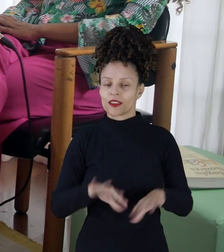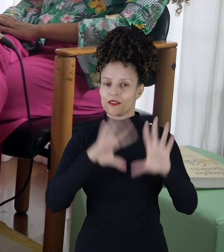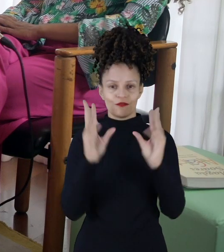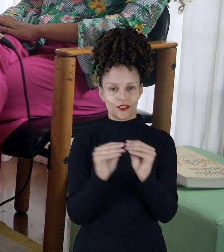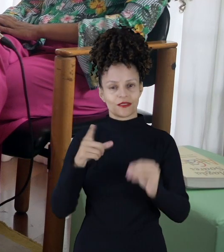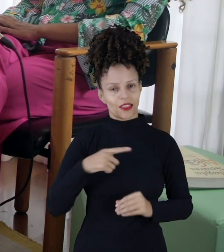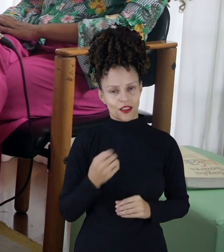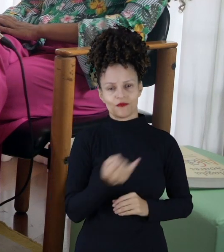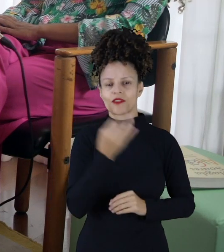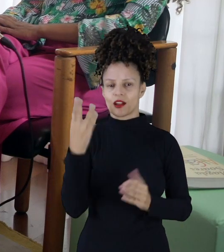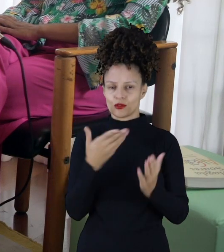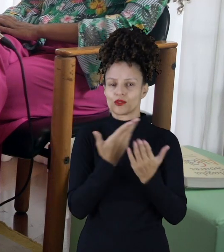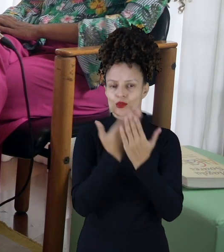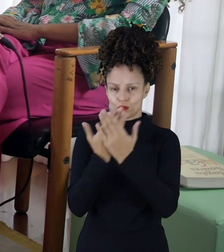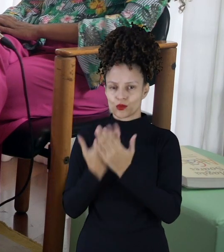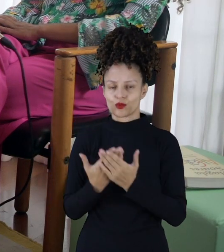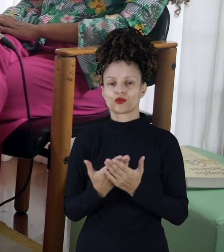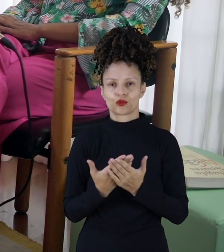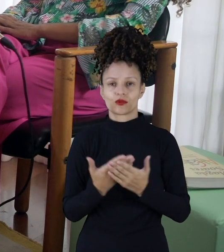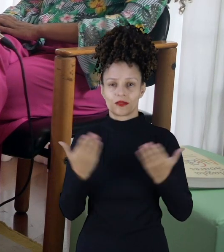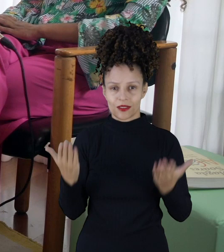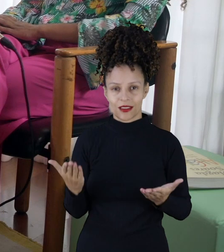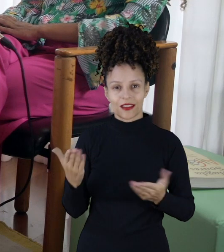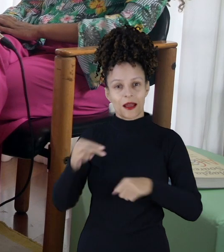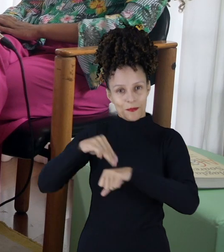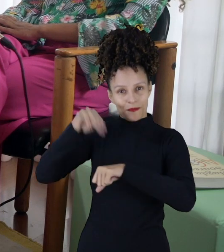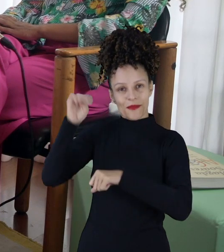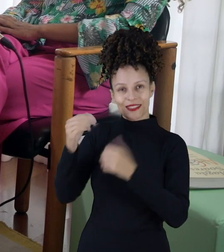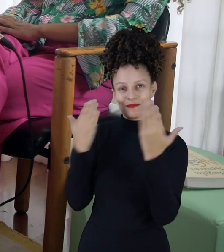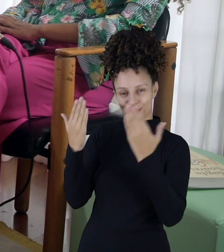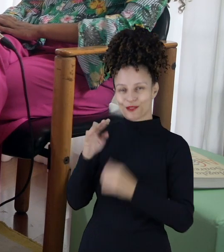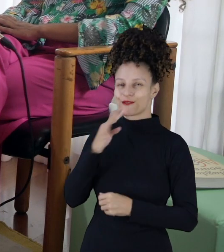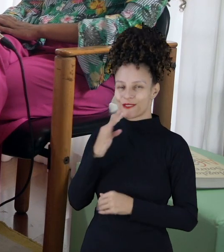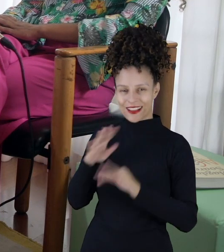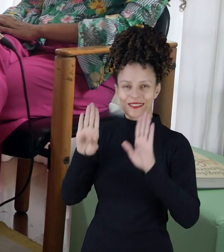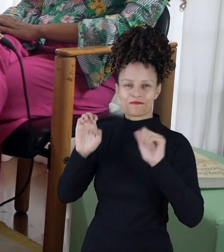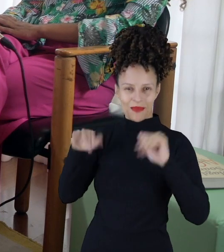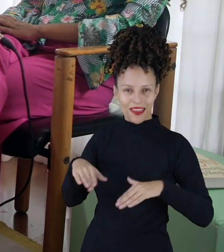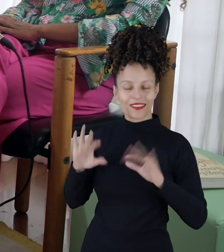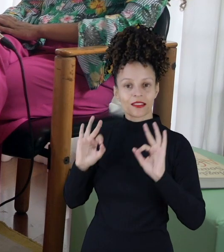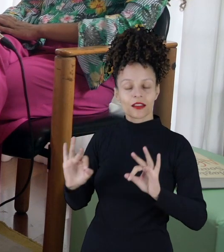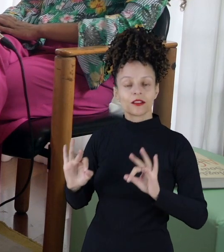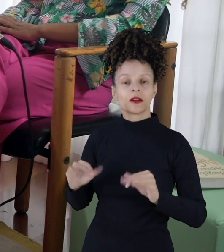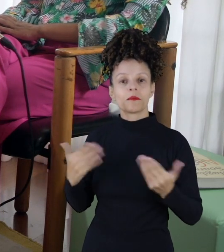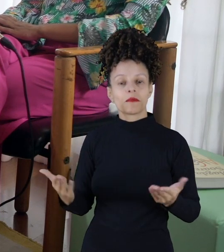impacta. Enfim, tem vários estudos, né? A nossa mestre em psicologia que conhece